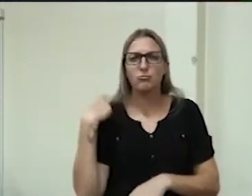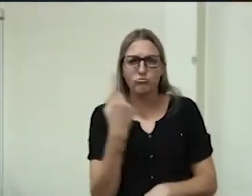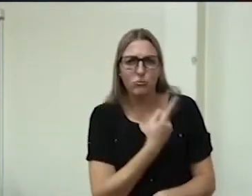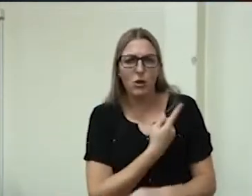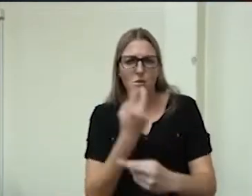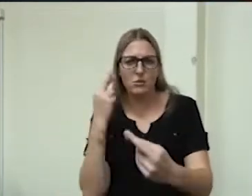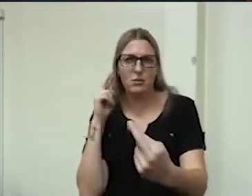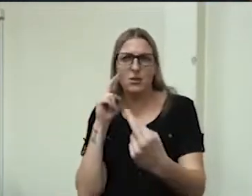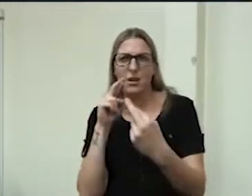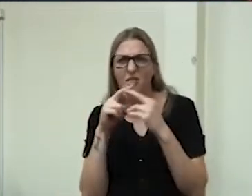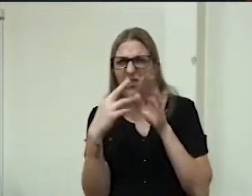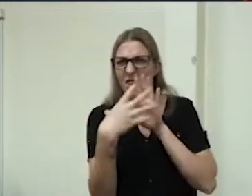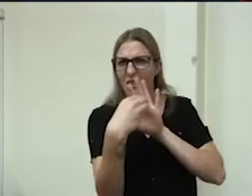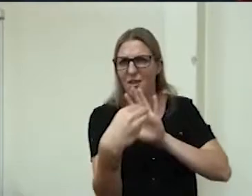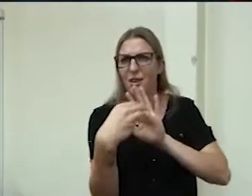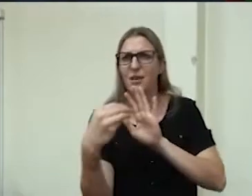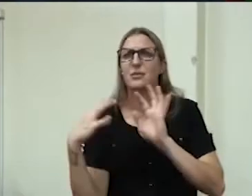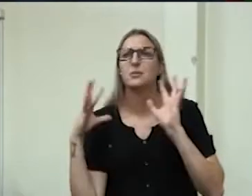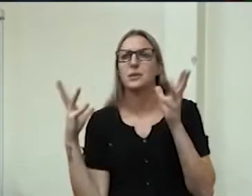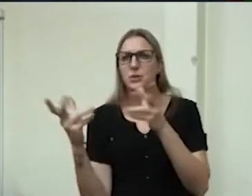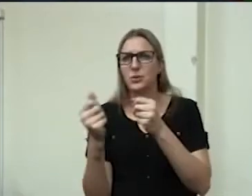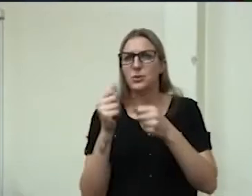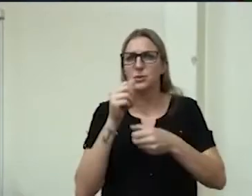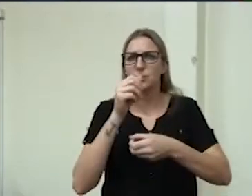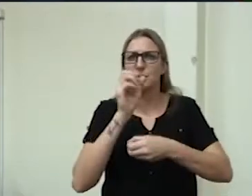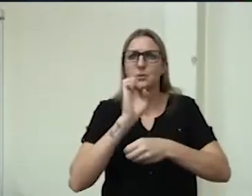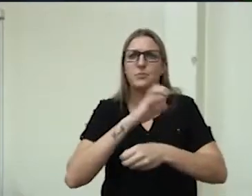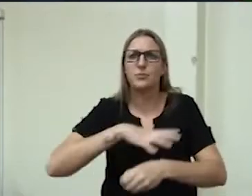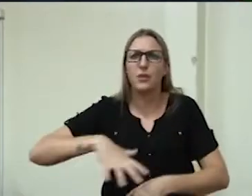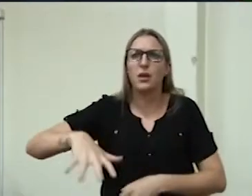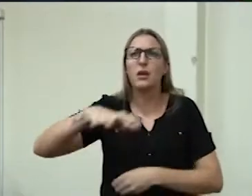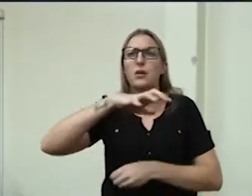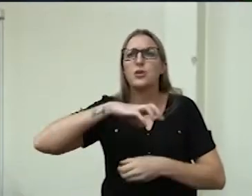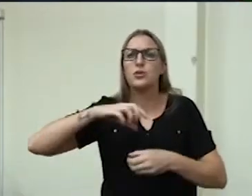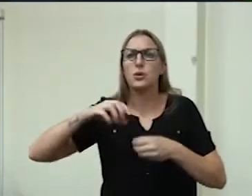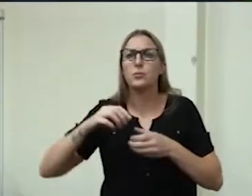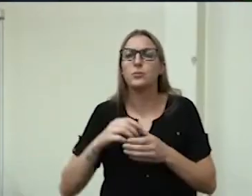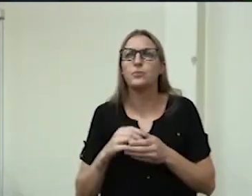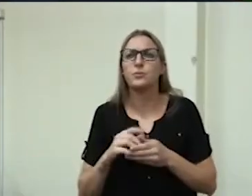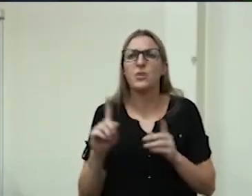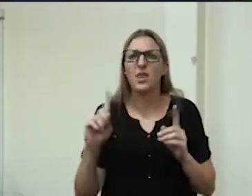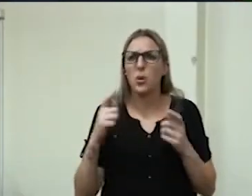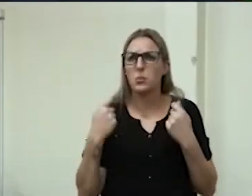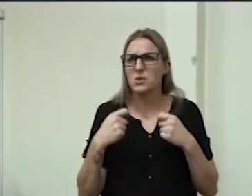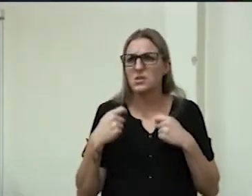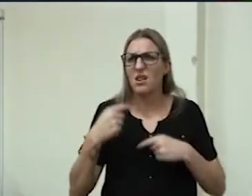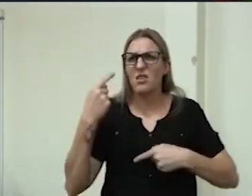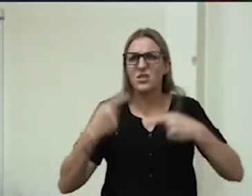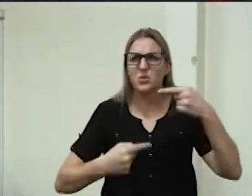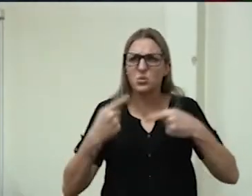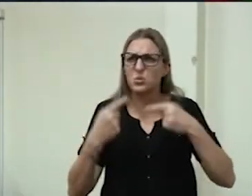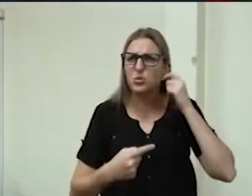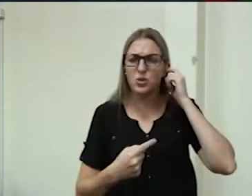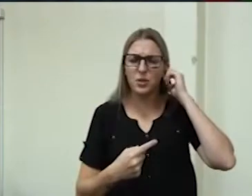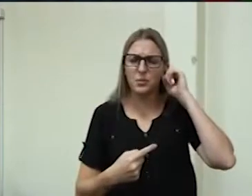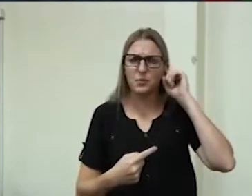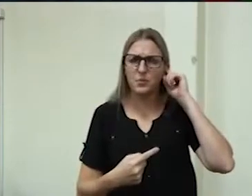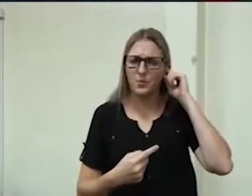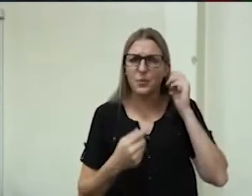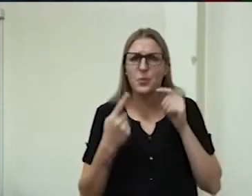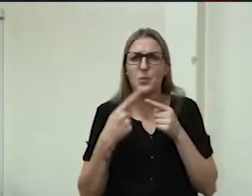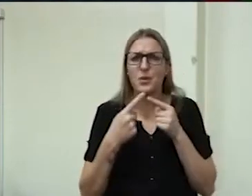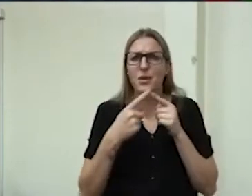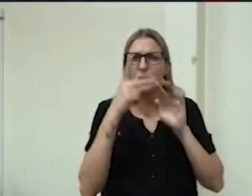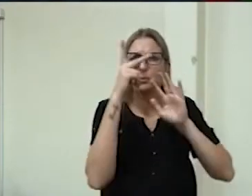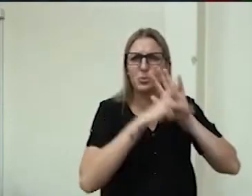referência para todos os municípios da região. E não haveria nem necessidade de discussão pela grandiosidade do projeto. E que